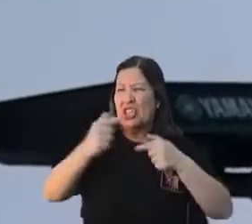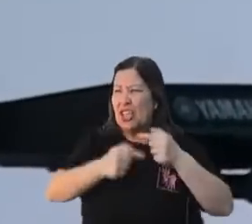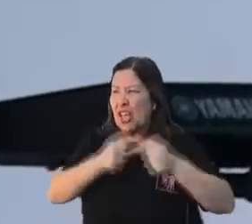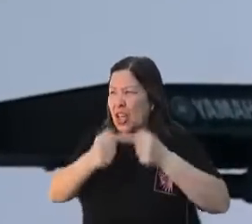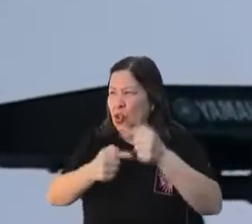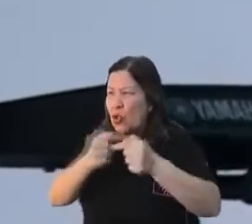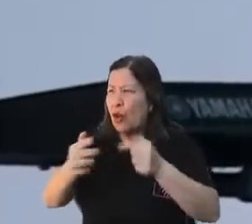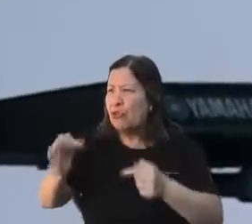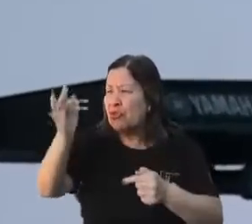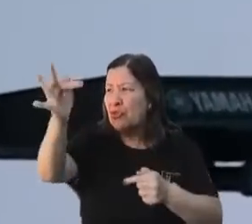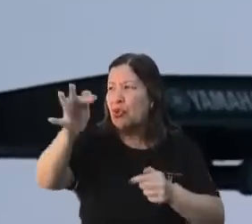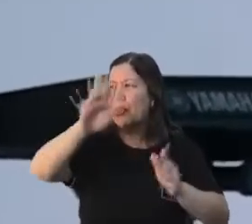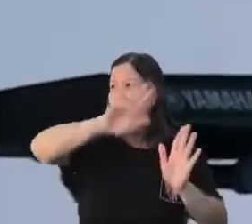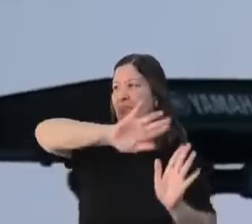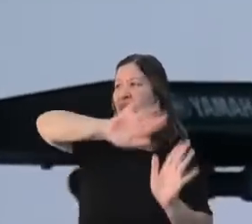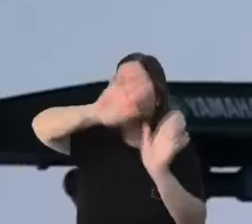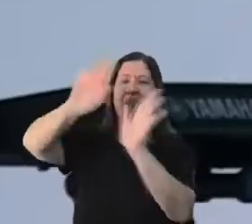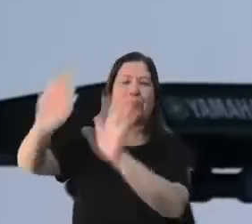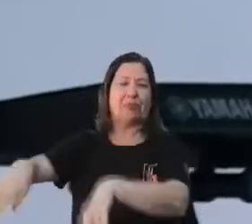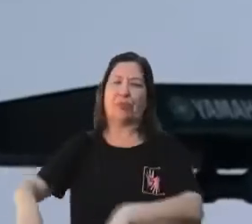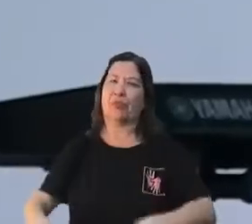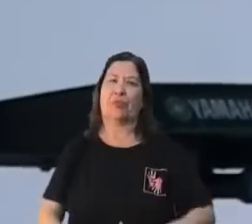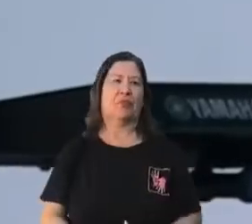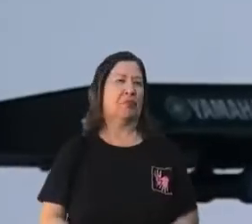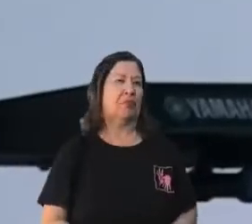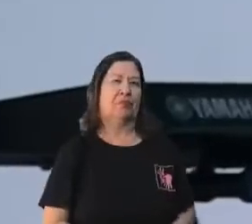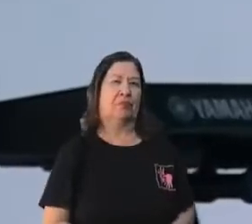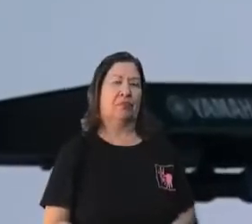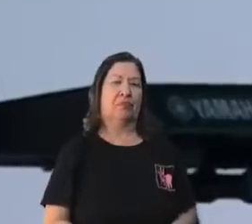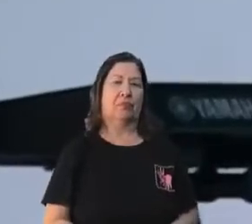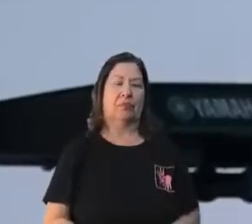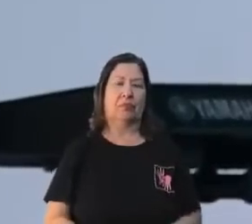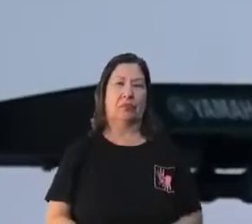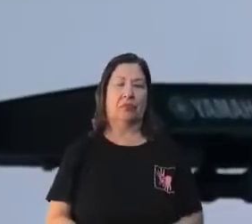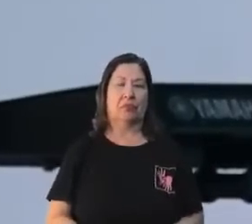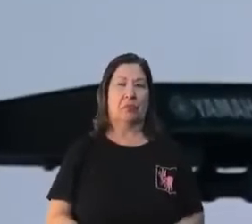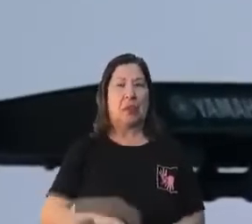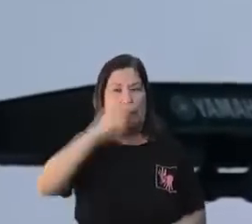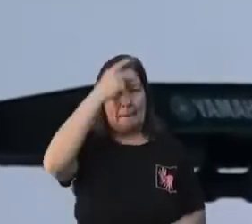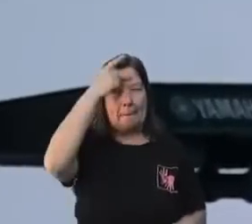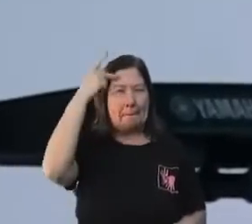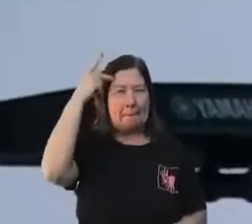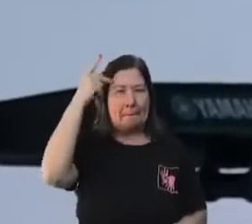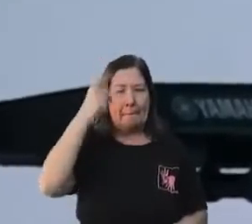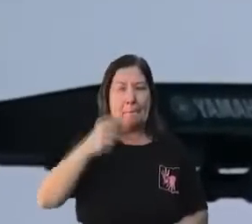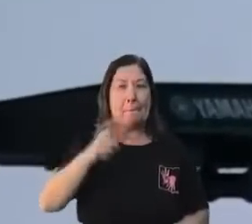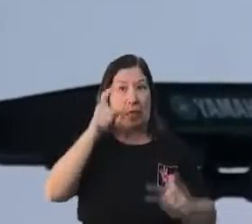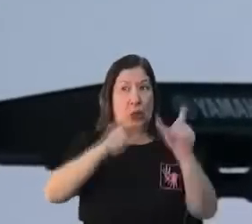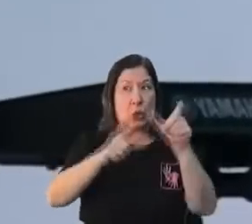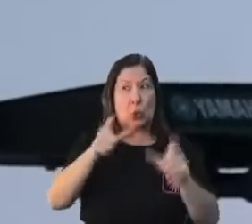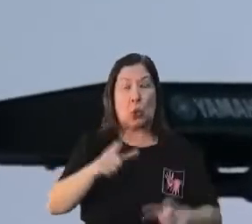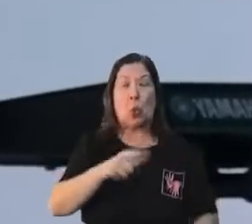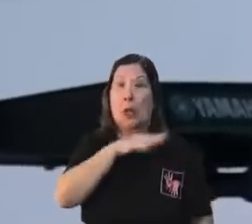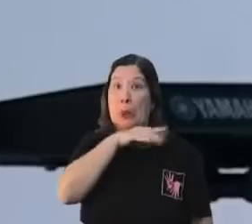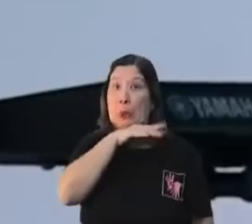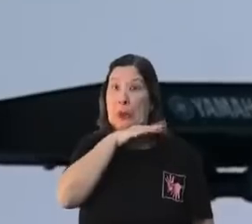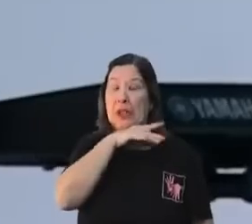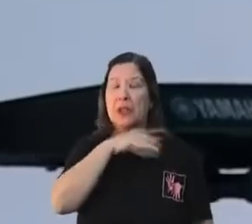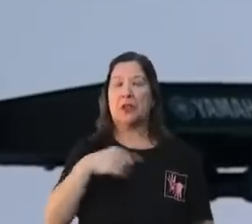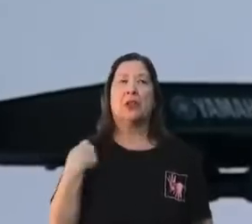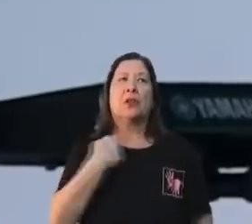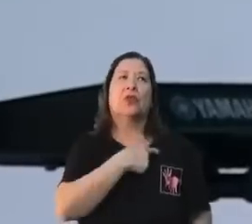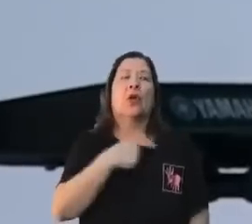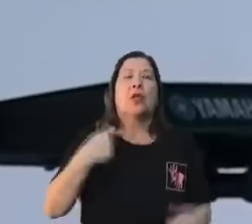aí. Lamentável. Meu amado irmão, nós precisamos cuidar